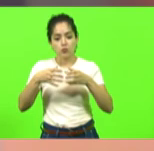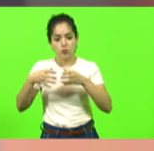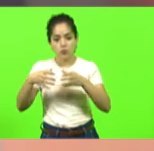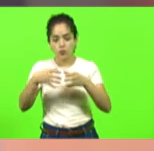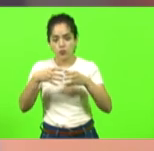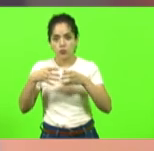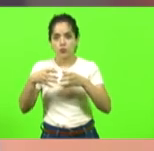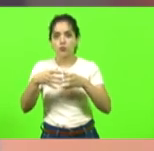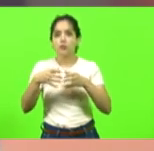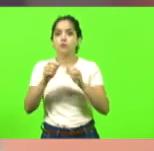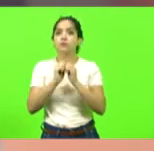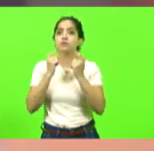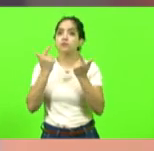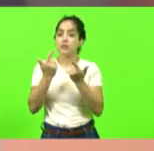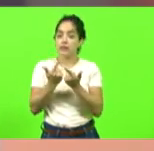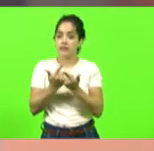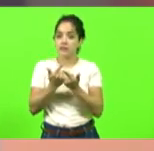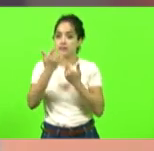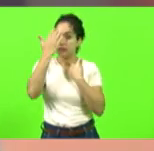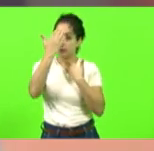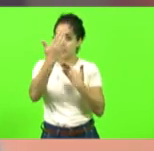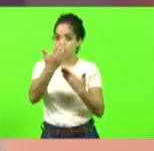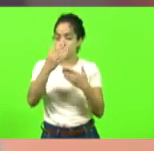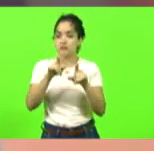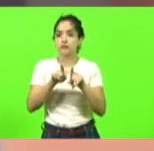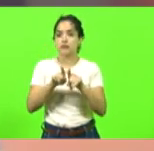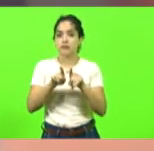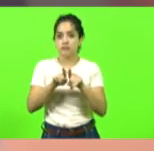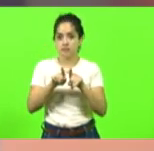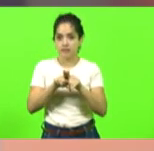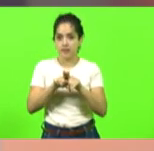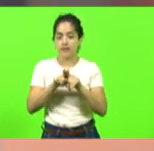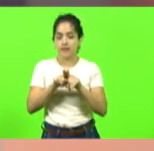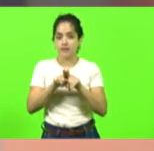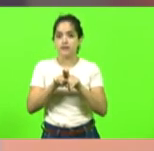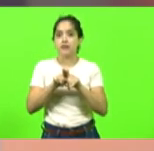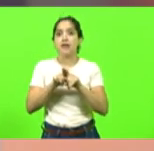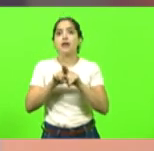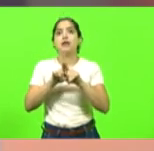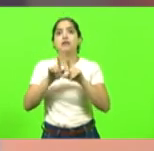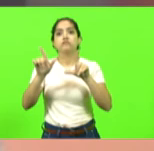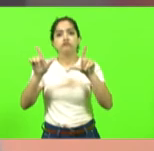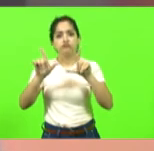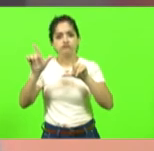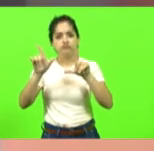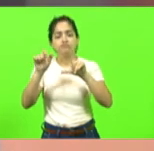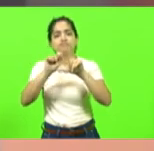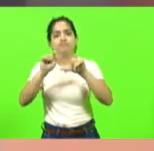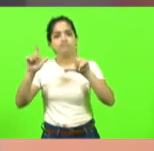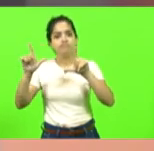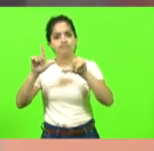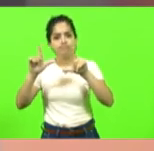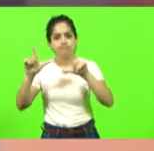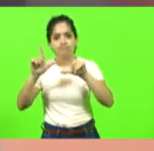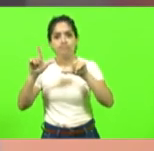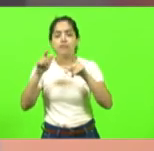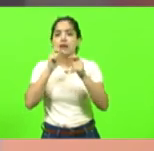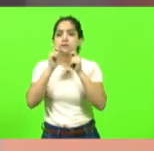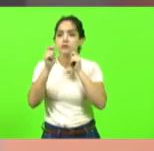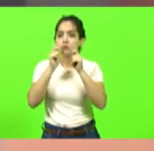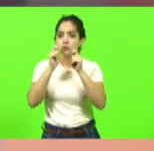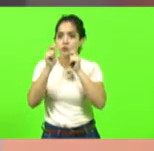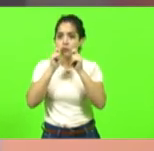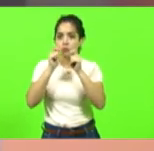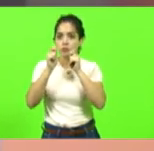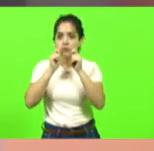da LESC, agradecer também a toda a nossa imprensa da casa, a todas as assessorias e a todo